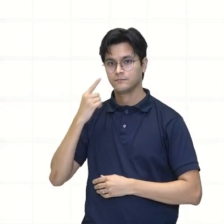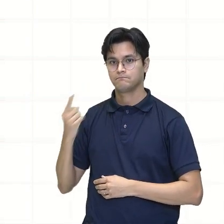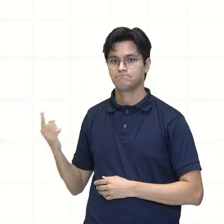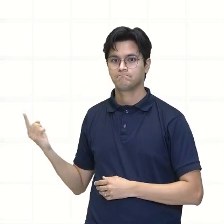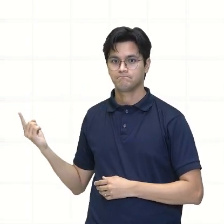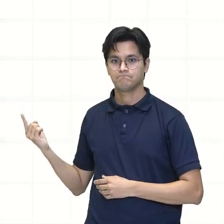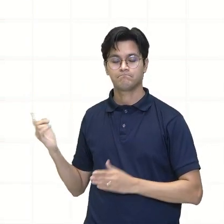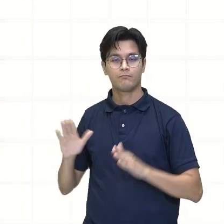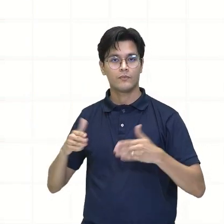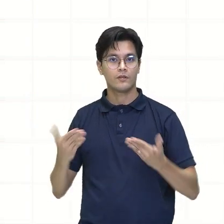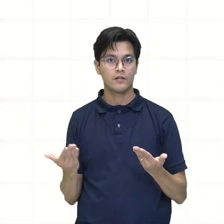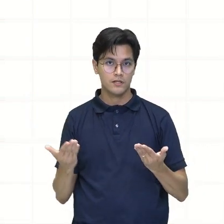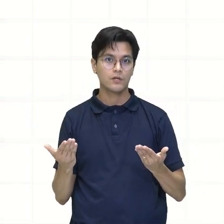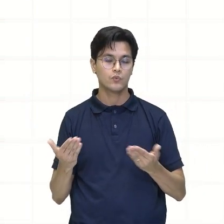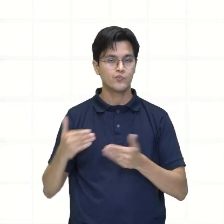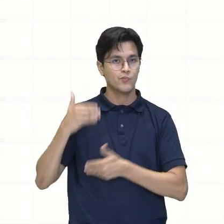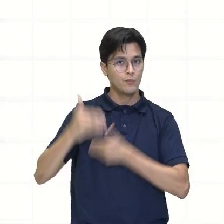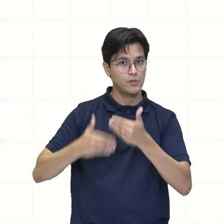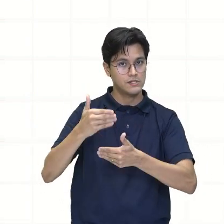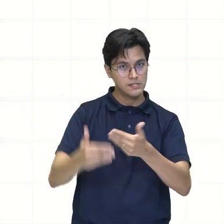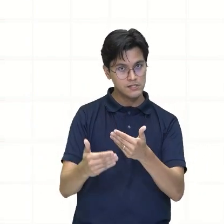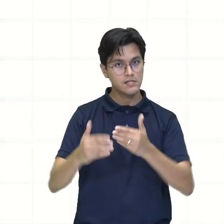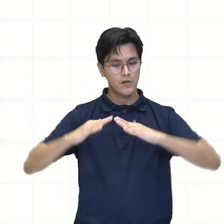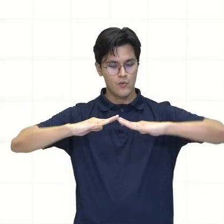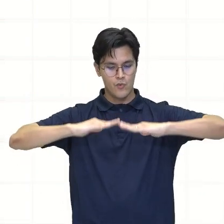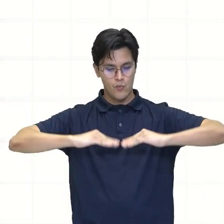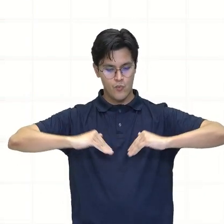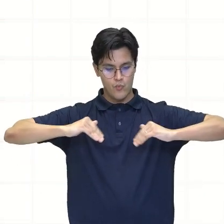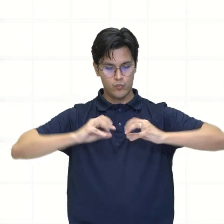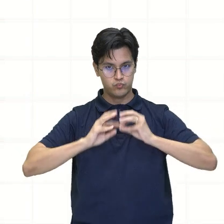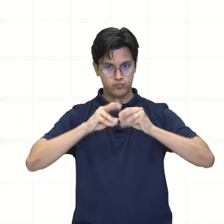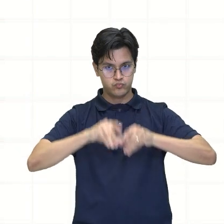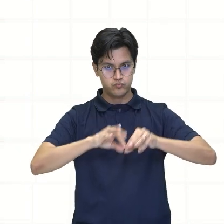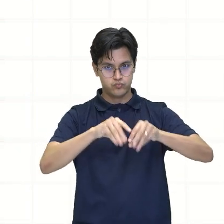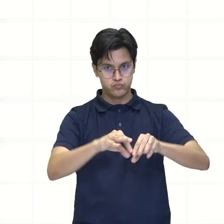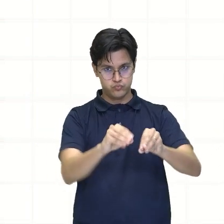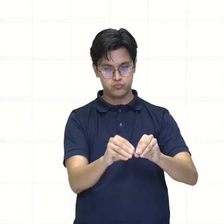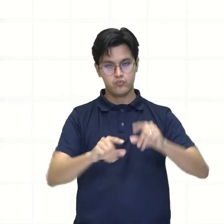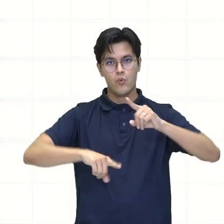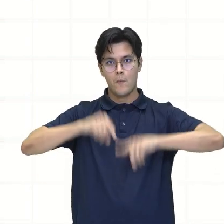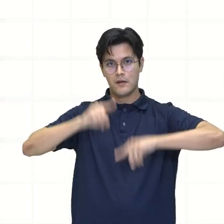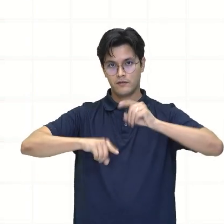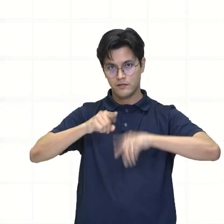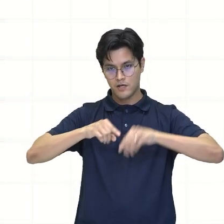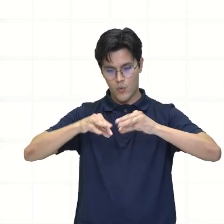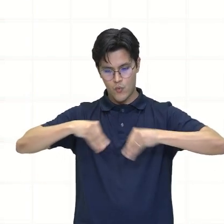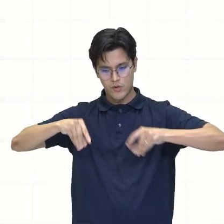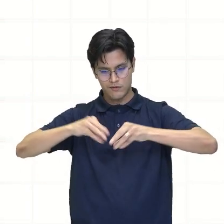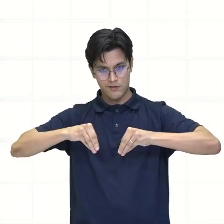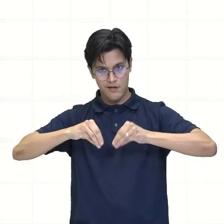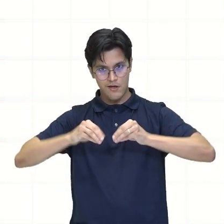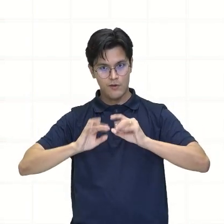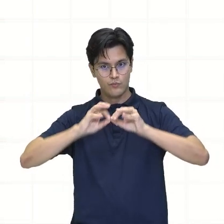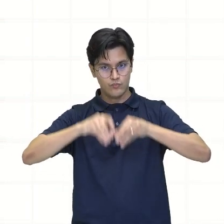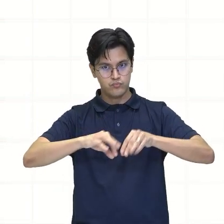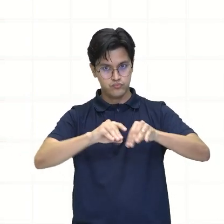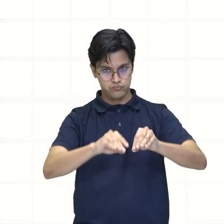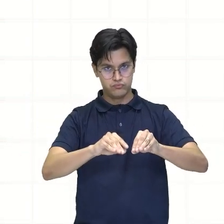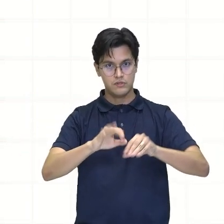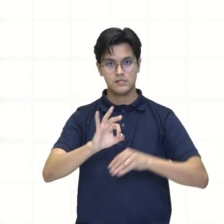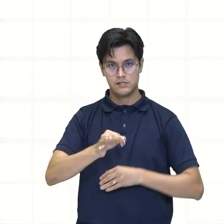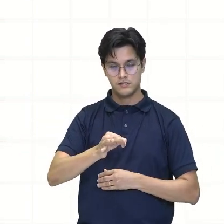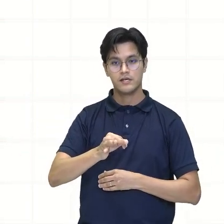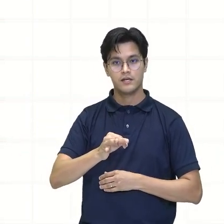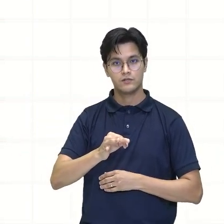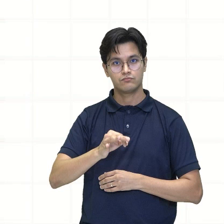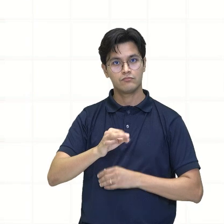esse processo erosivo, ele remove esses materiais, né, dos terrenos. Então, aqui a gente tem os materiais e